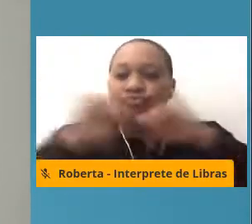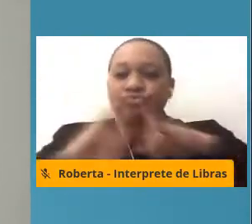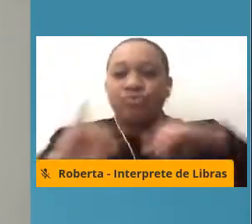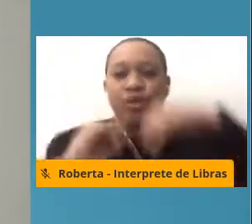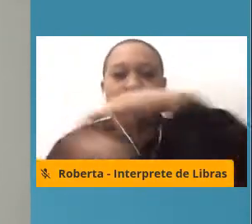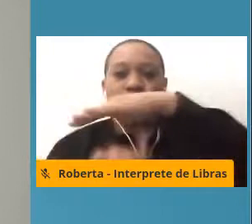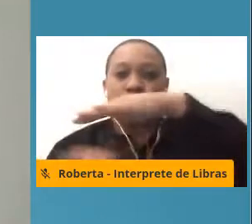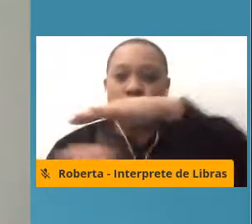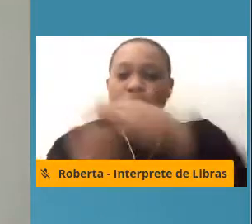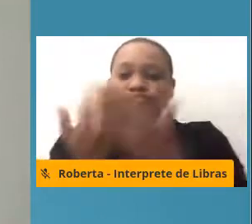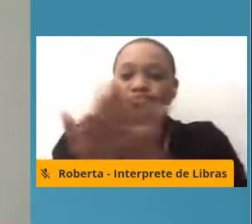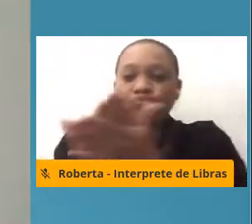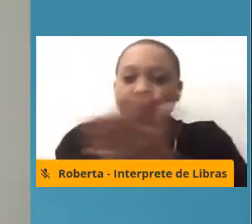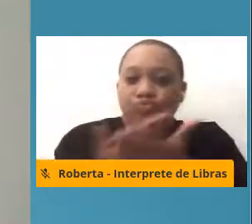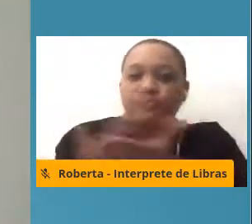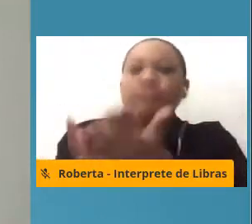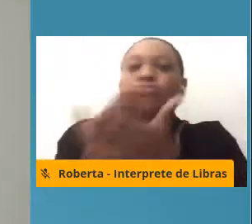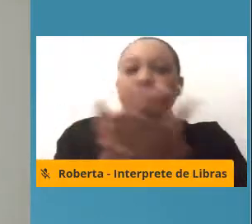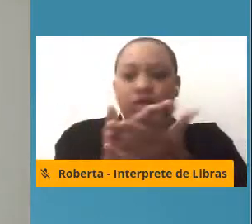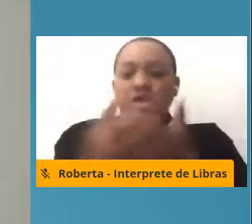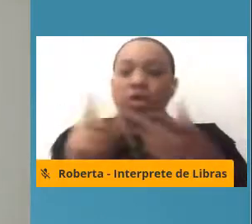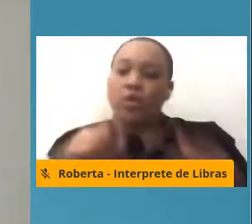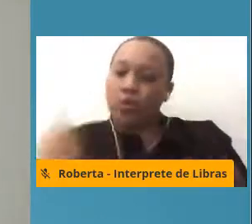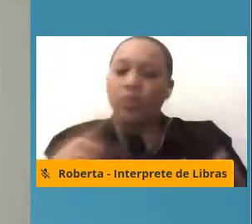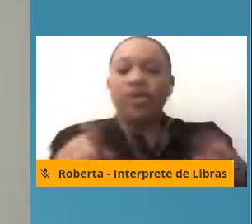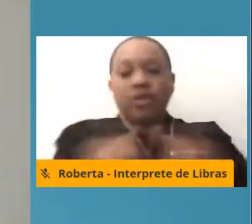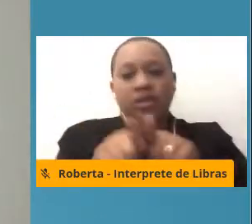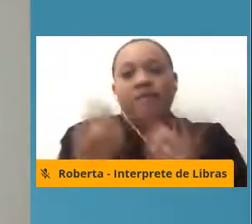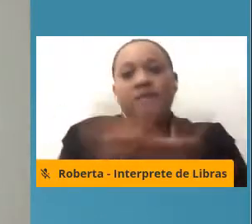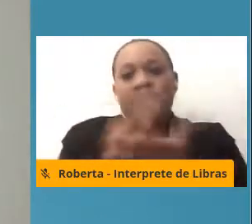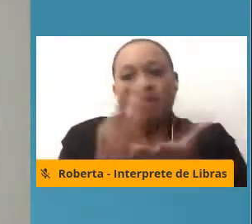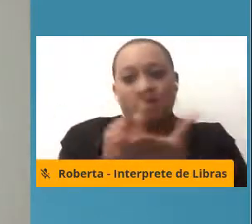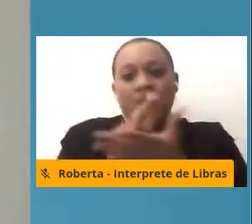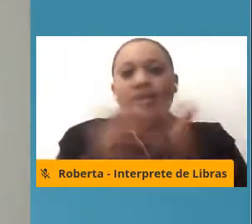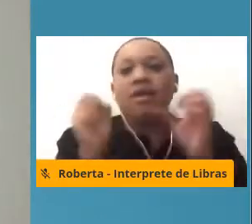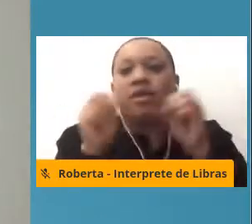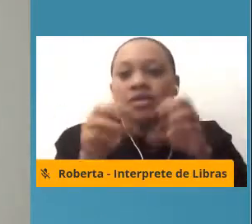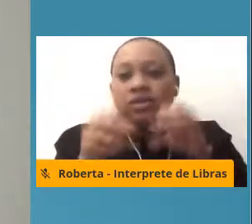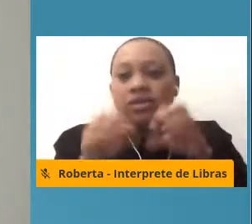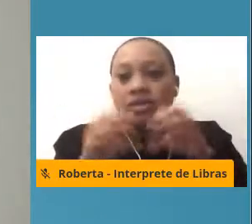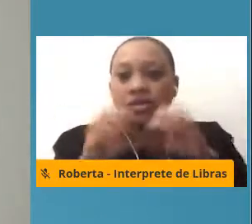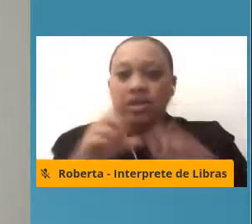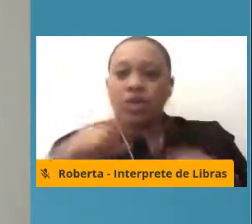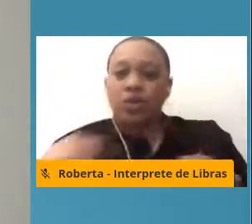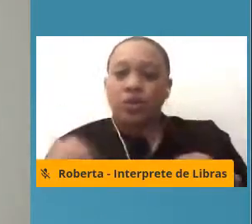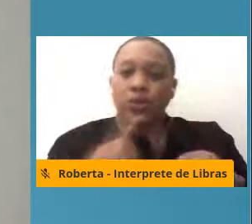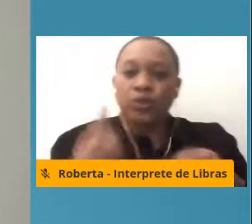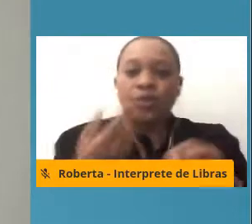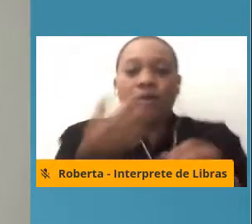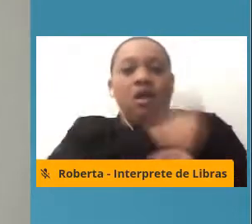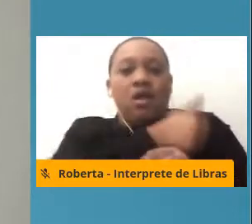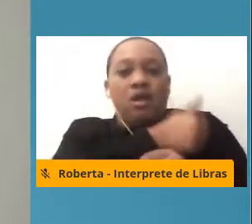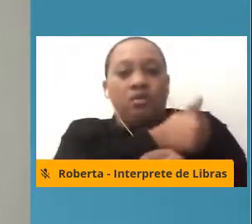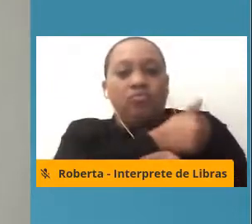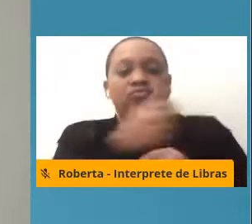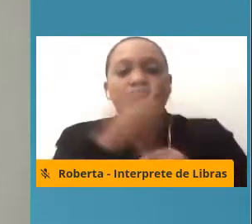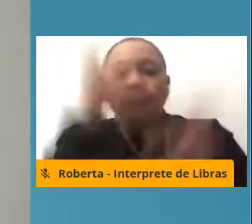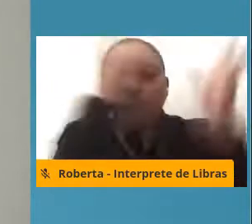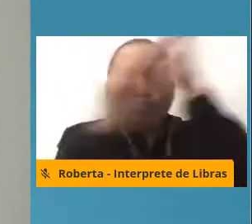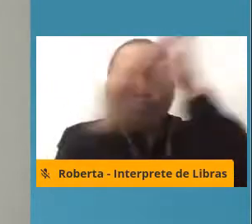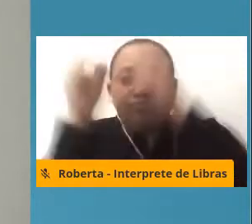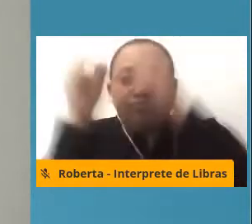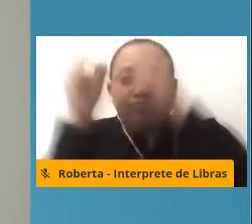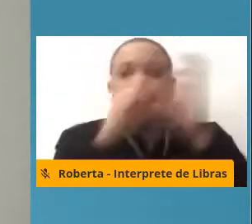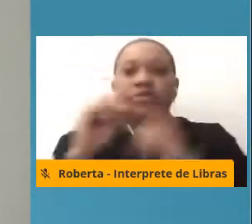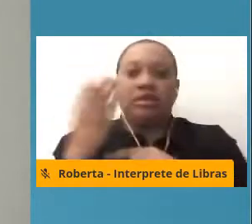da Natália, fazer. A gente também erra em não ensinar os nossos alunos a divulgarem ciência, né? Então, que isso seja